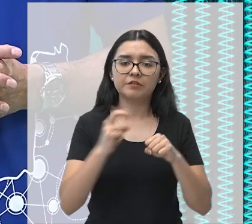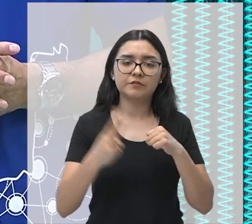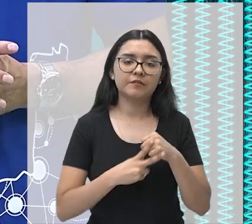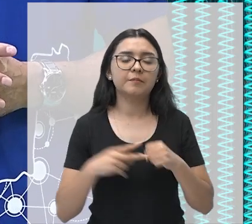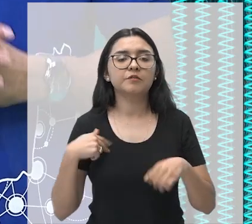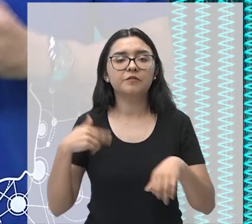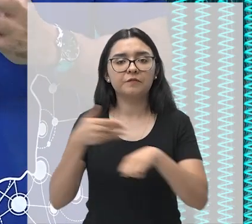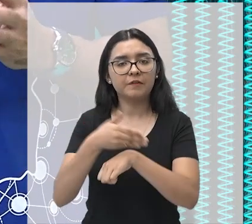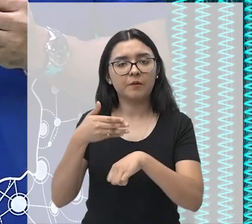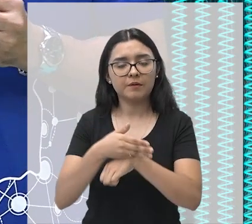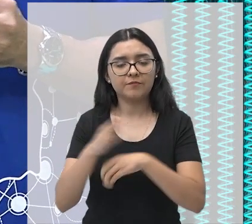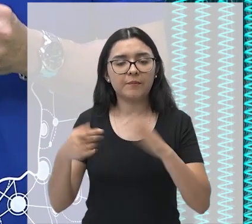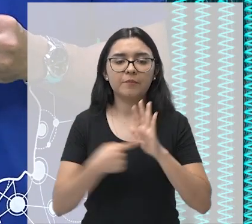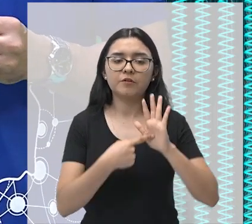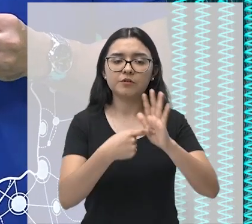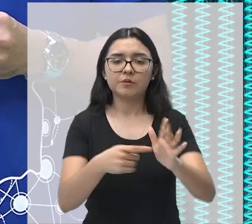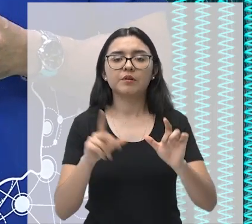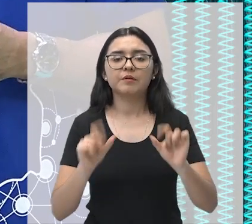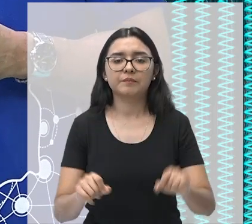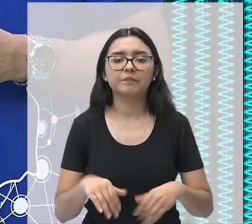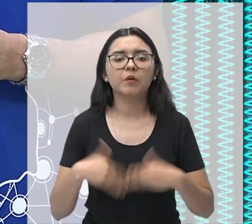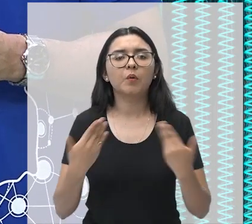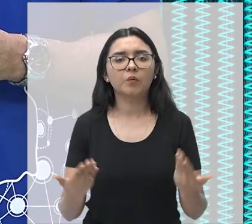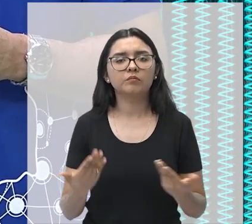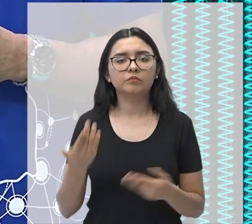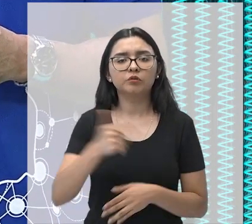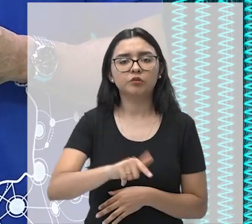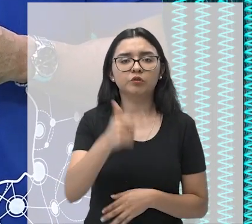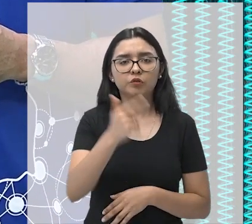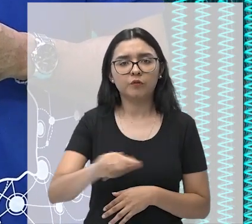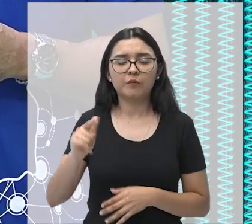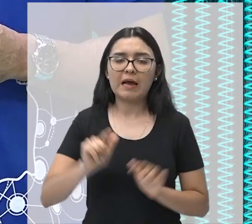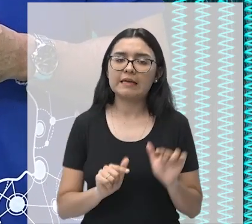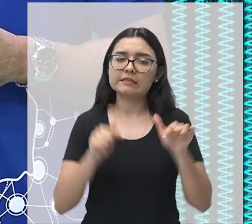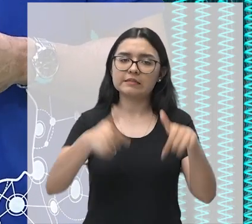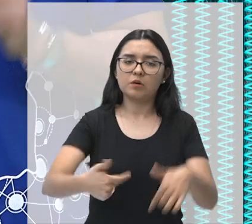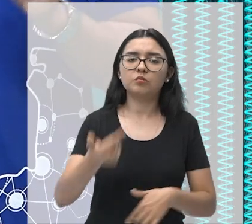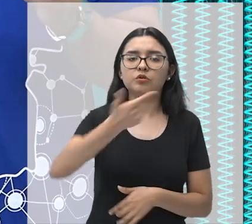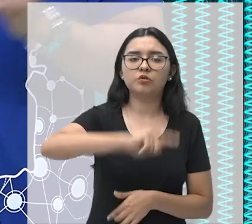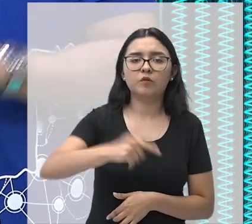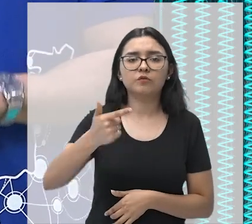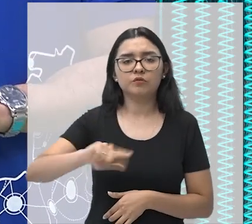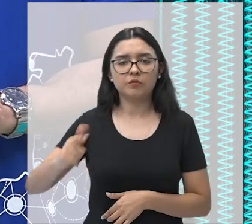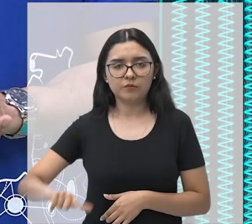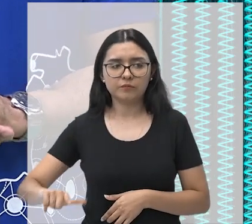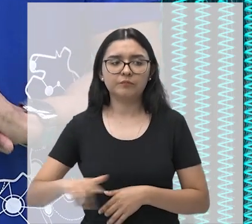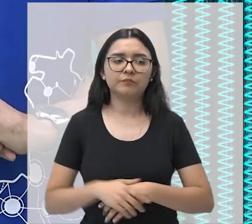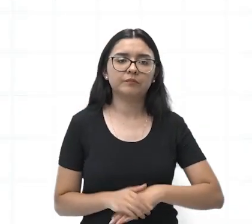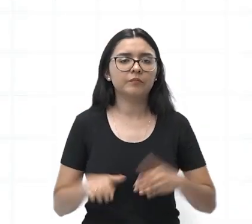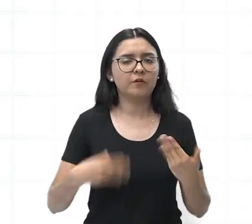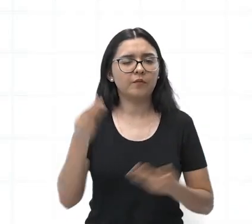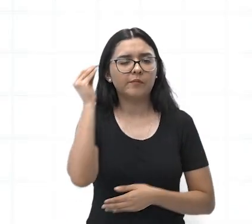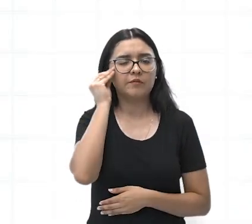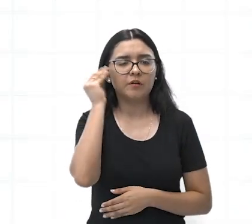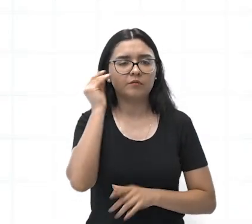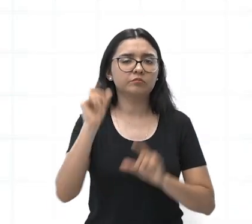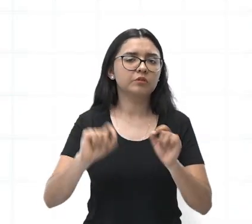de frequência, que ele vai indicar então com que frequência determinada ação acontece. Vamos dar uma olhadinha no que é o